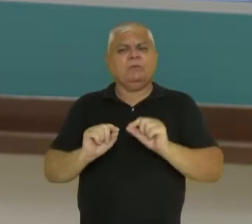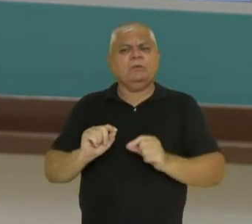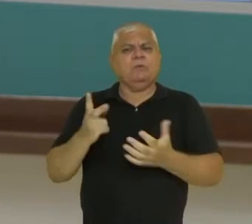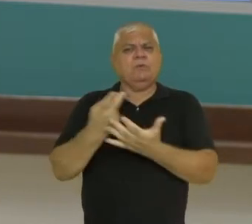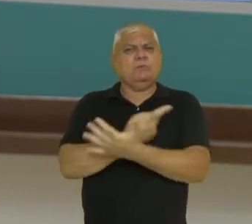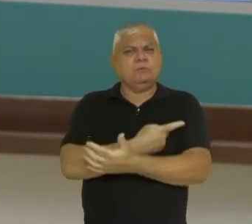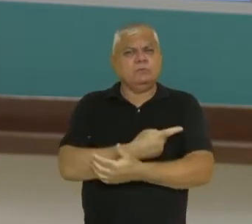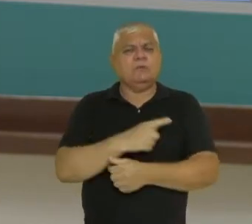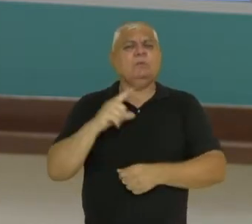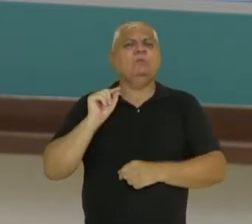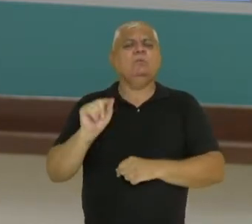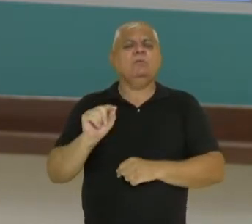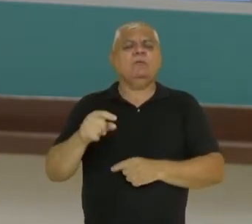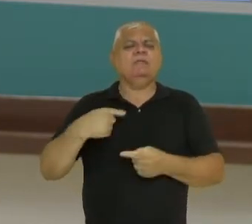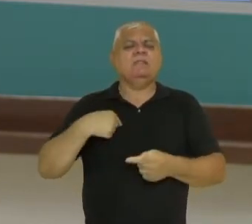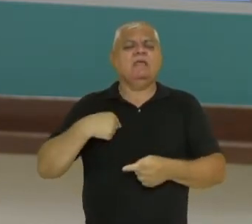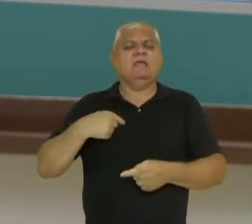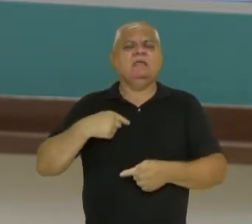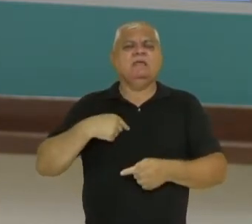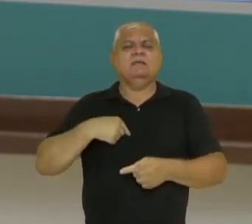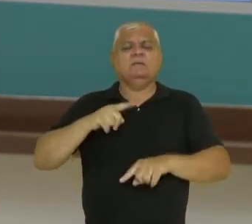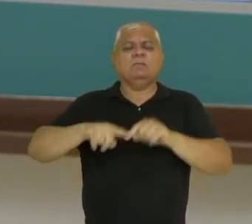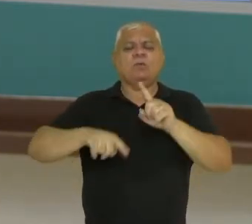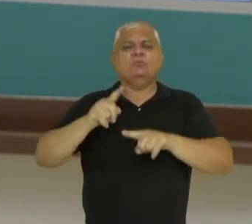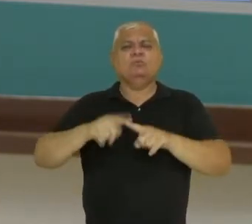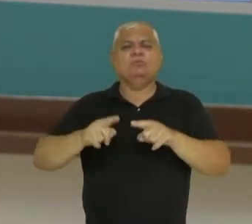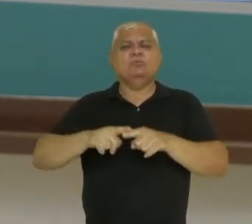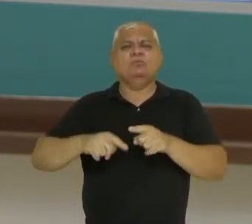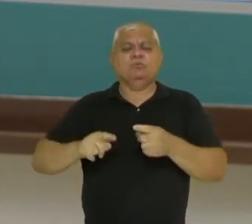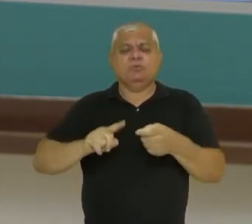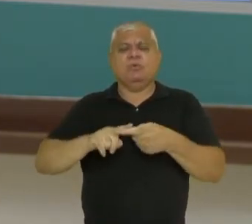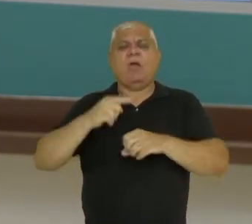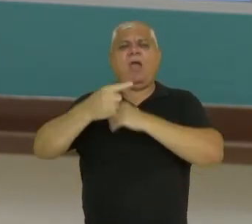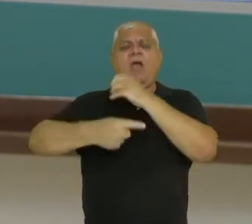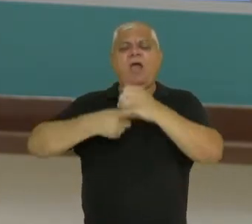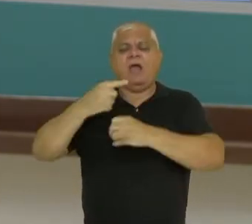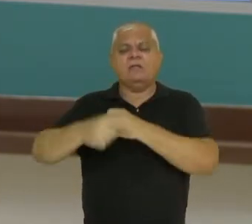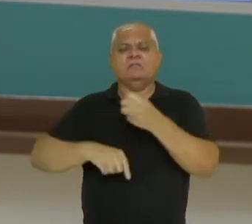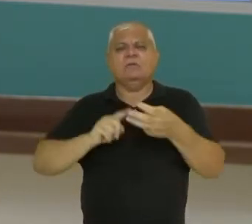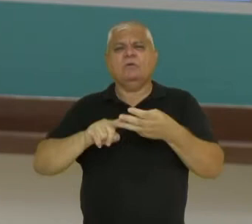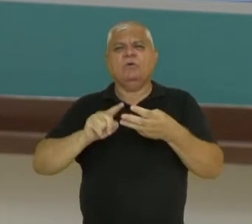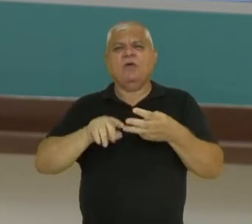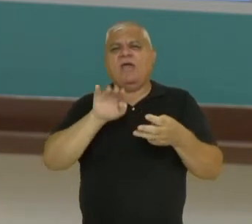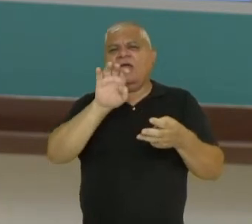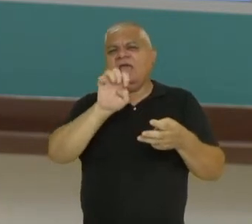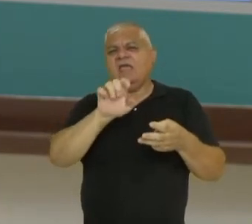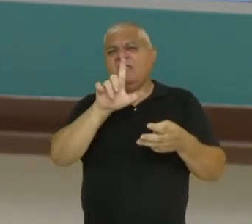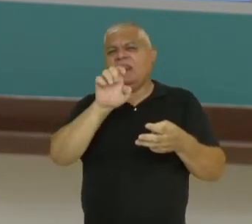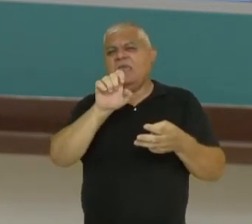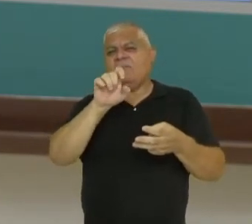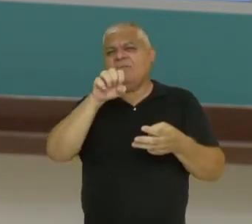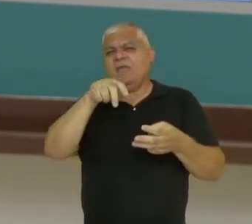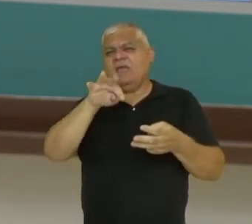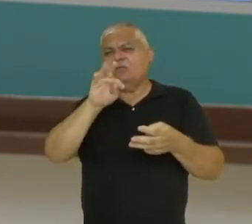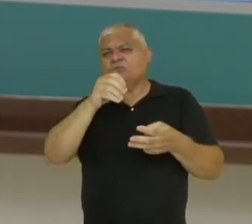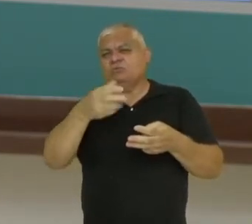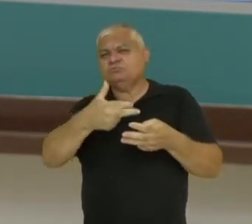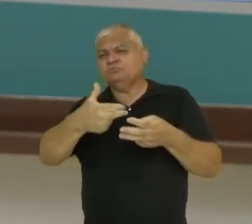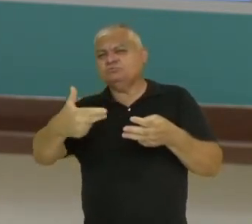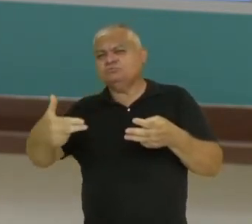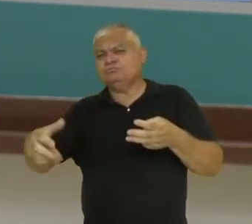observar quais são as substâncias, quais são os átomos, quais são os elementos que estão ali naquela transformação e também qual